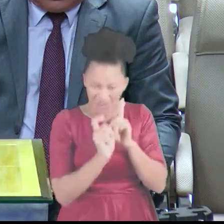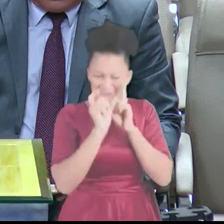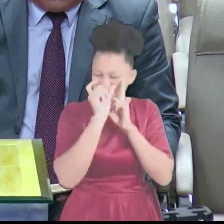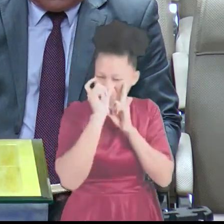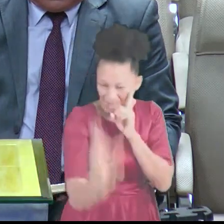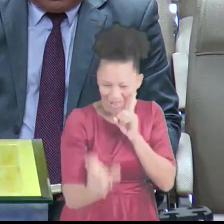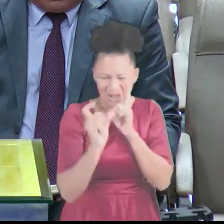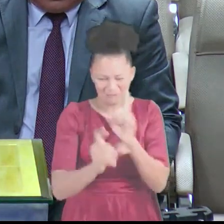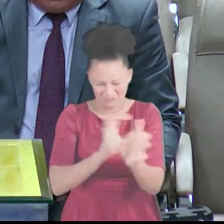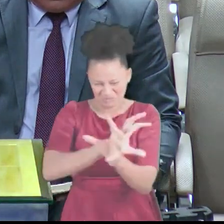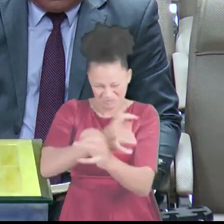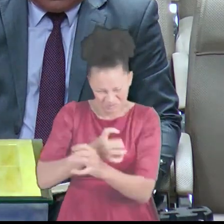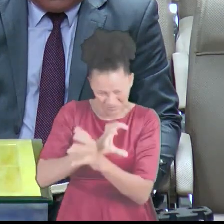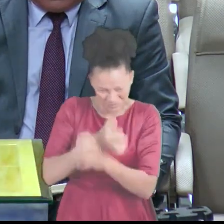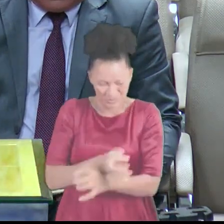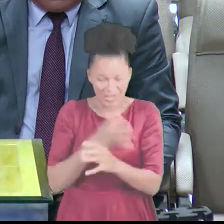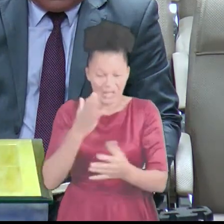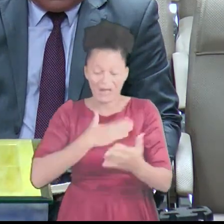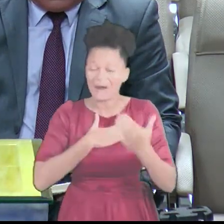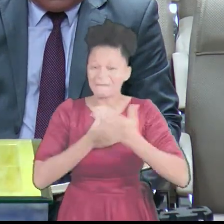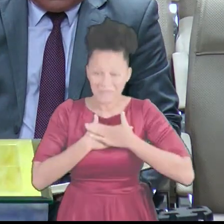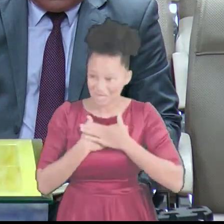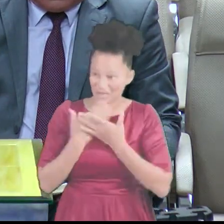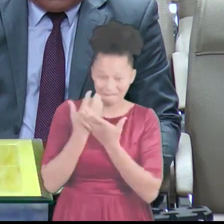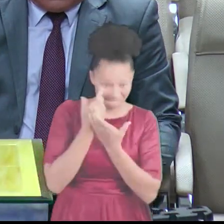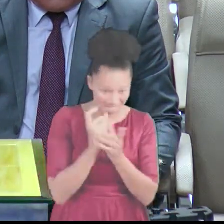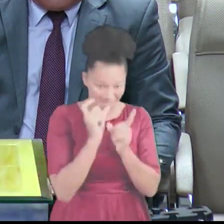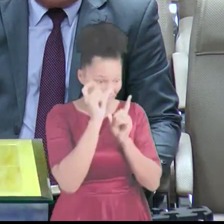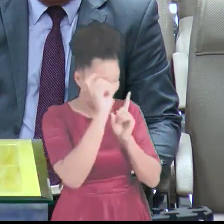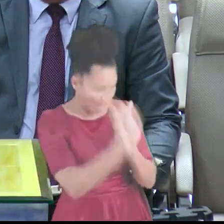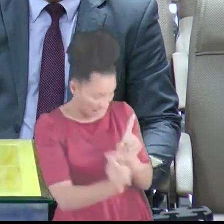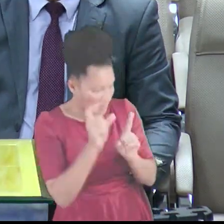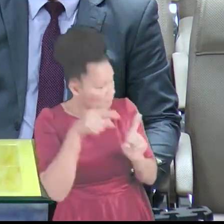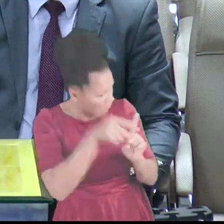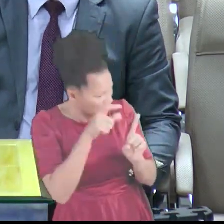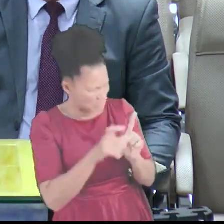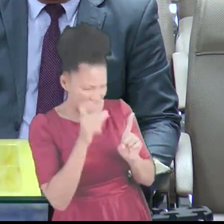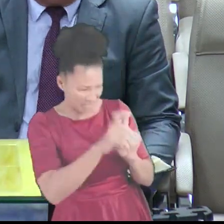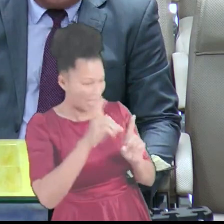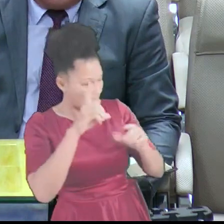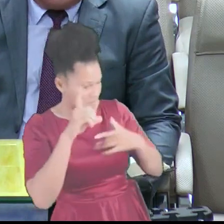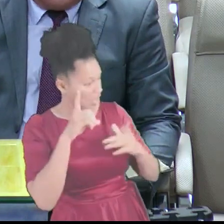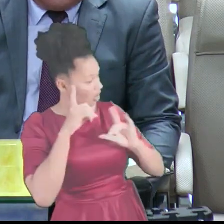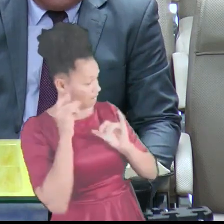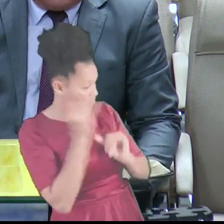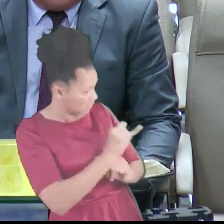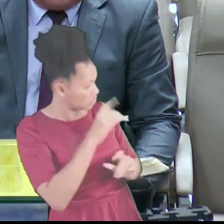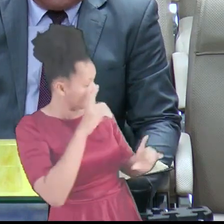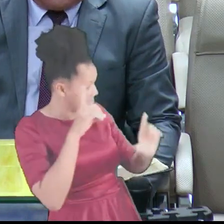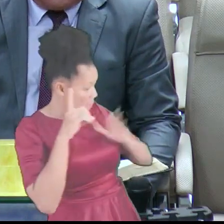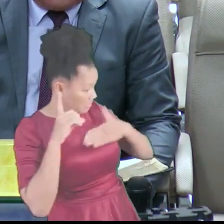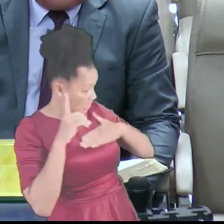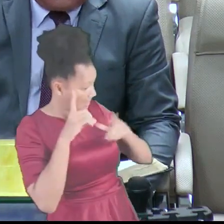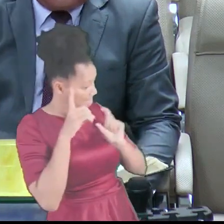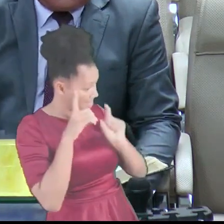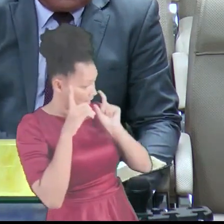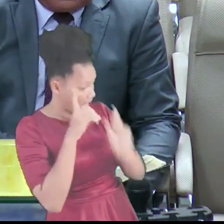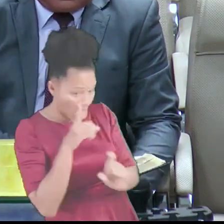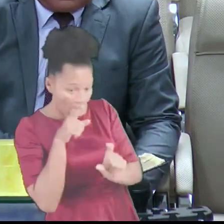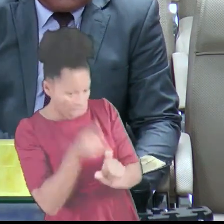estes ossos a minha palavra, e quando tu ministrar a minha palavra, esse osso